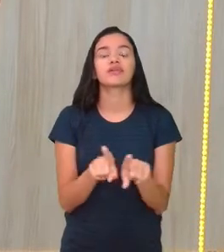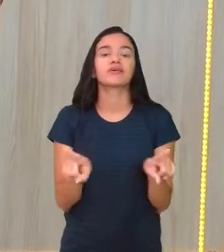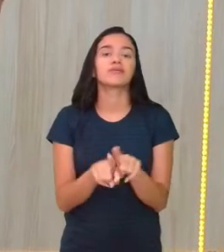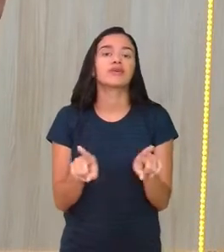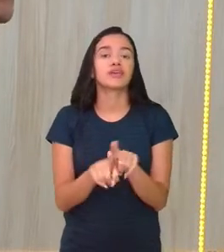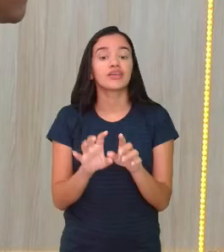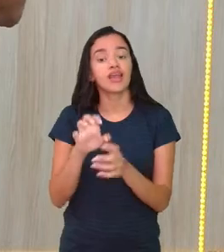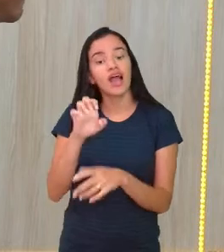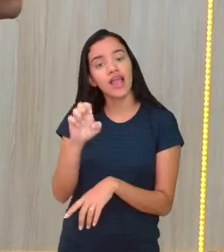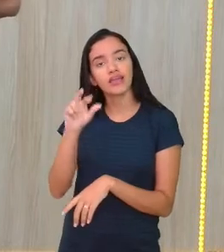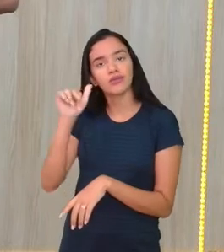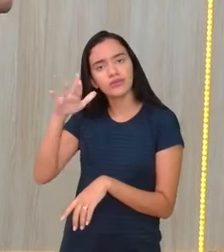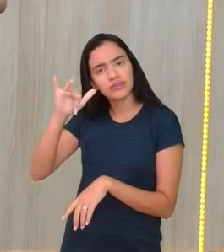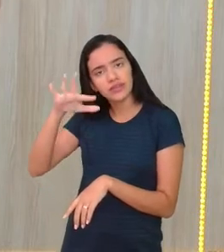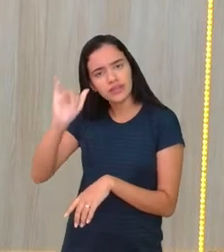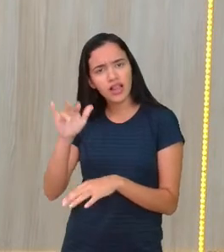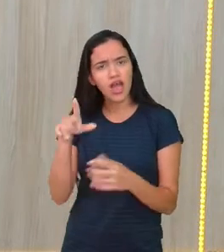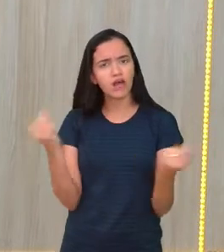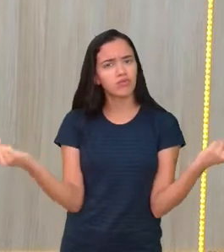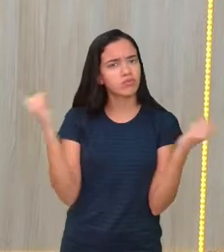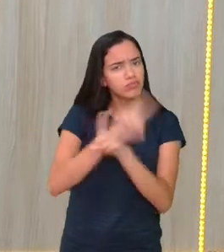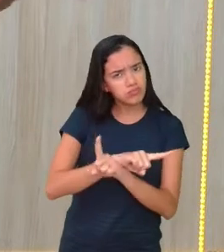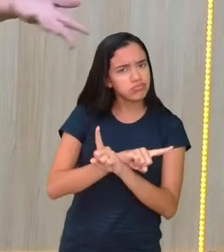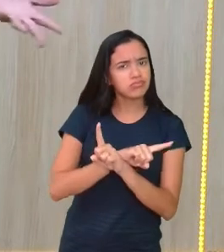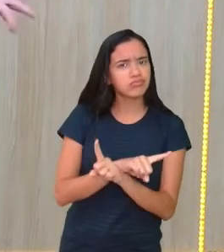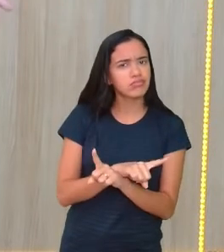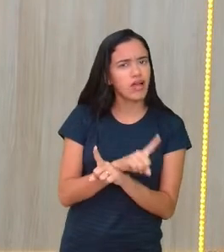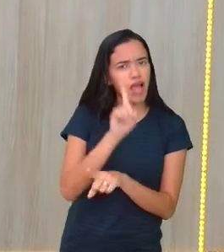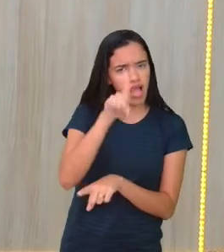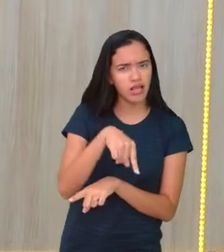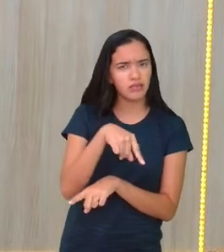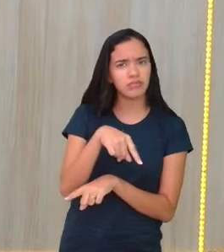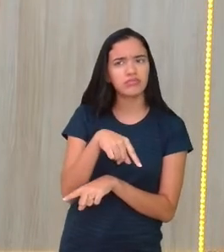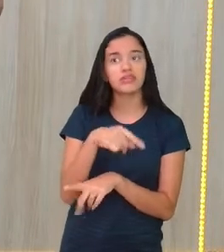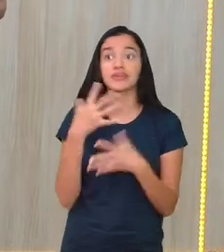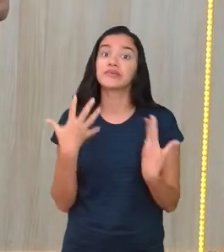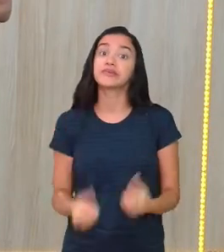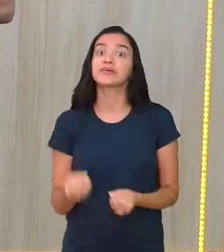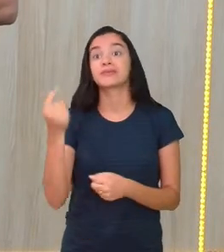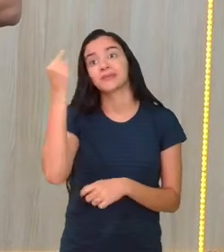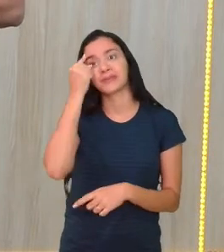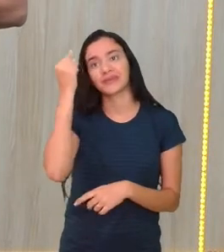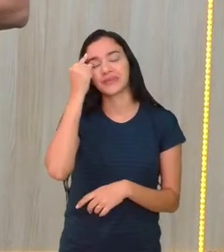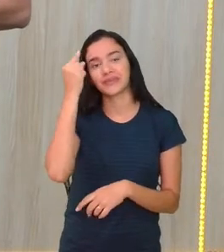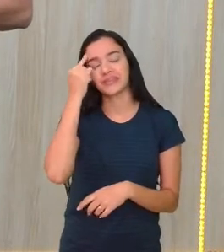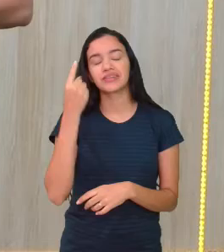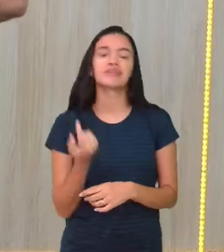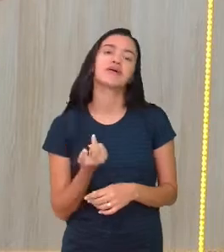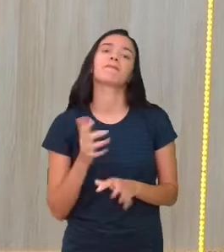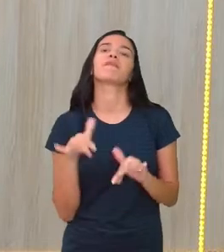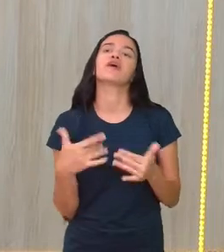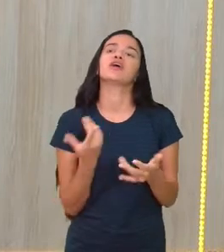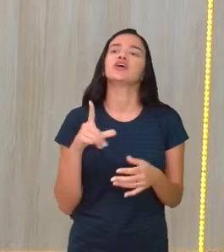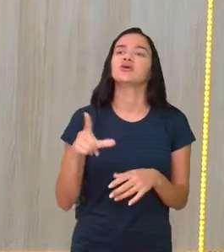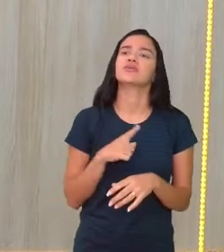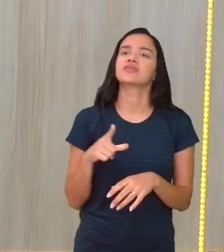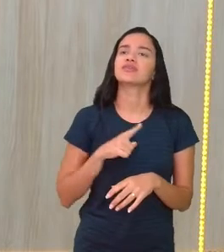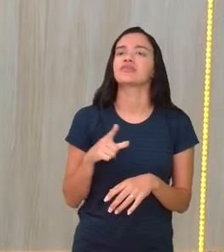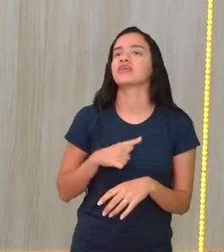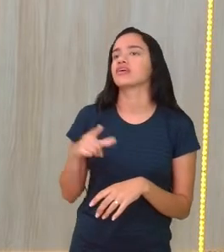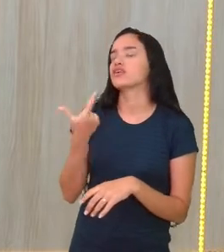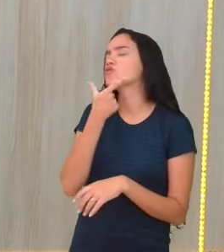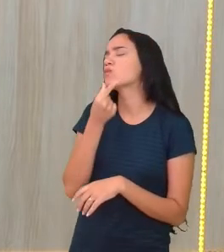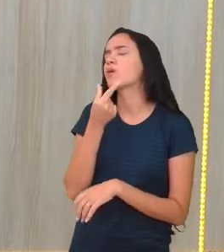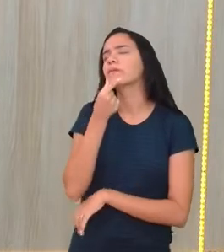é essa música erudita? Elas são opostas, né? Será? Vamos pensar um pouquinho sobre isso. Então, tem aí uma